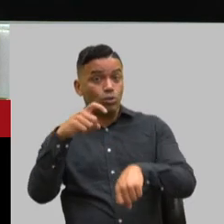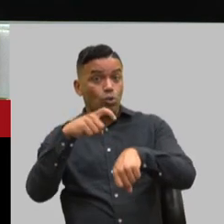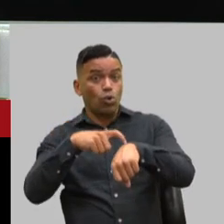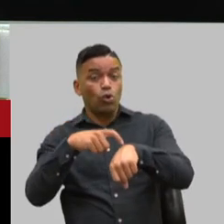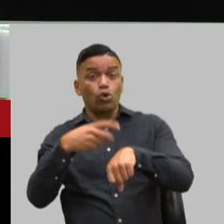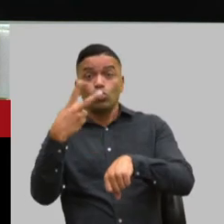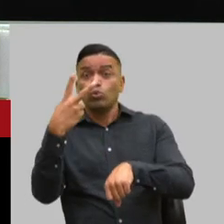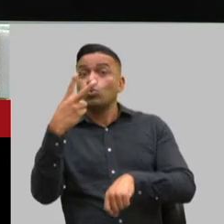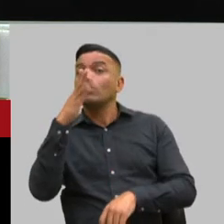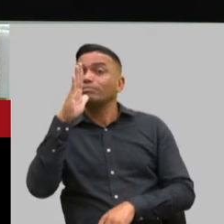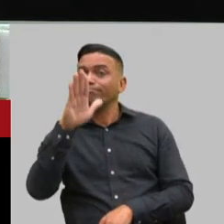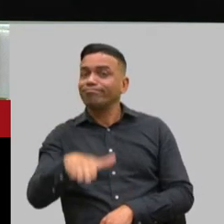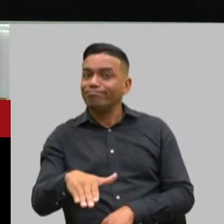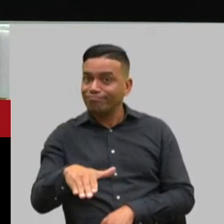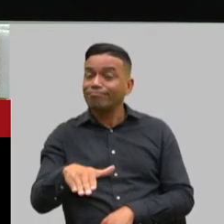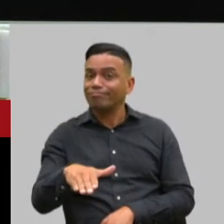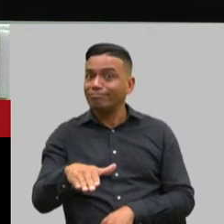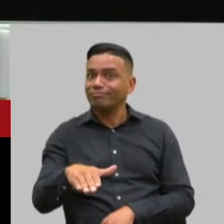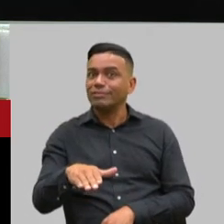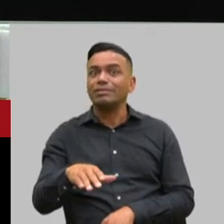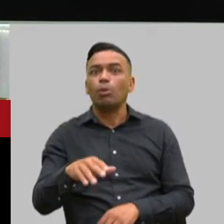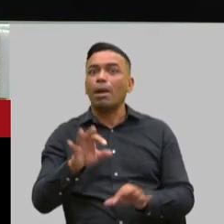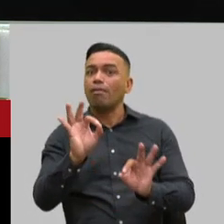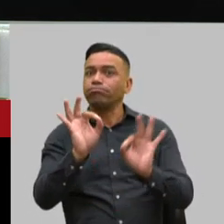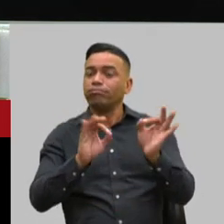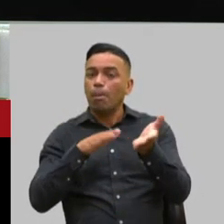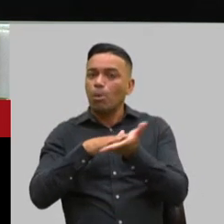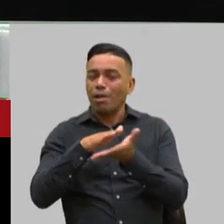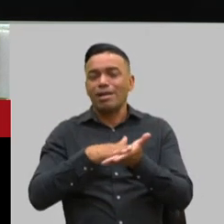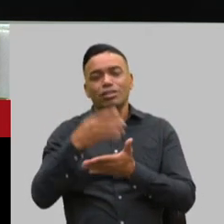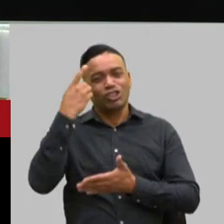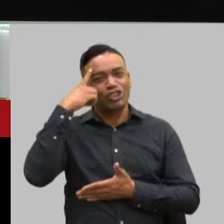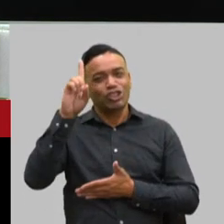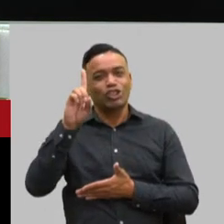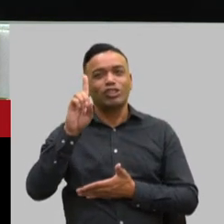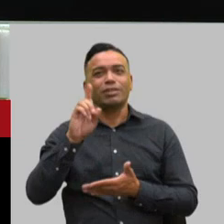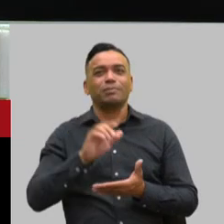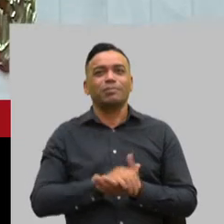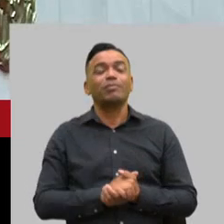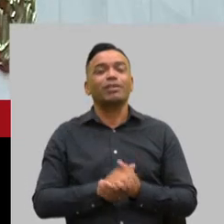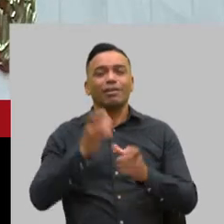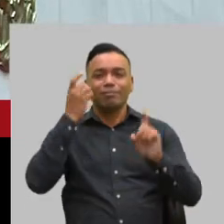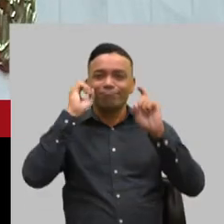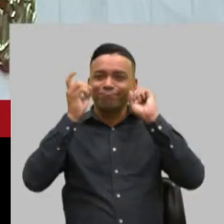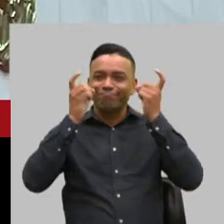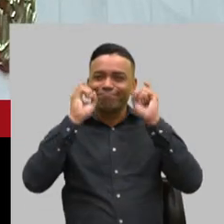com a ordem do dia a ser publicada. Levanta-se a reunião.